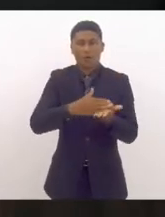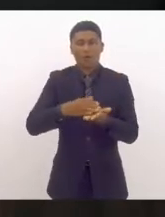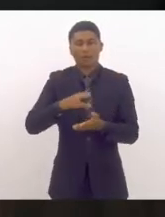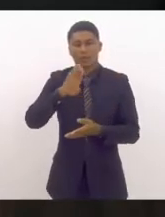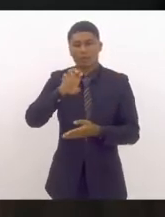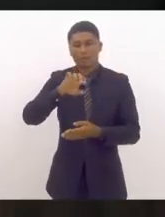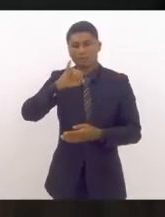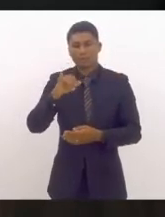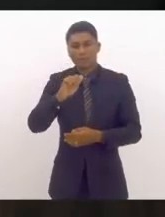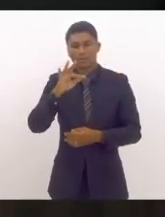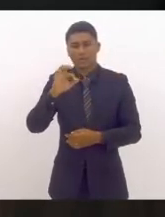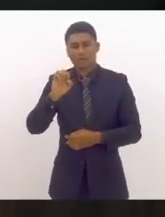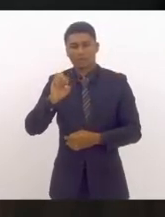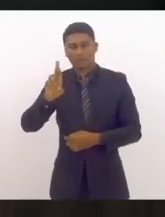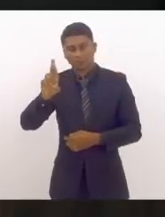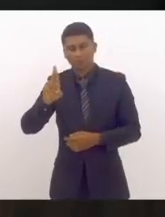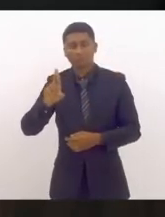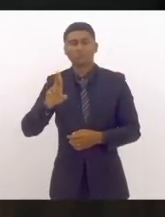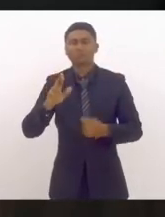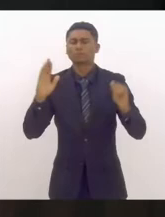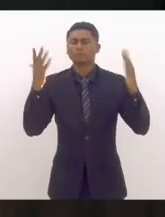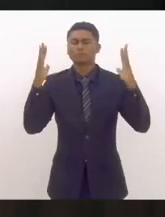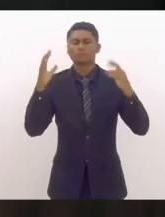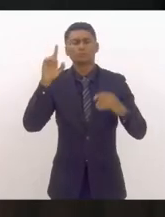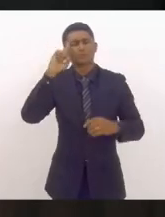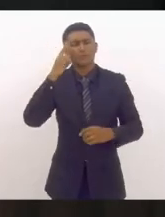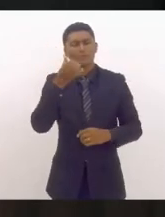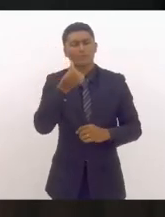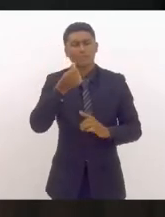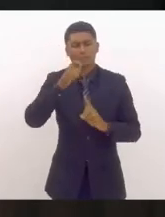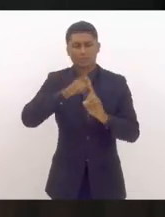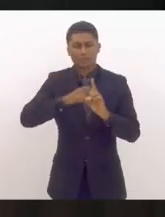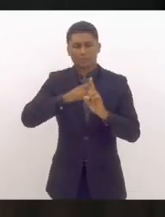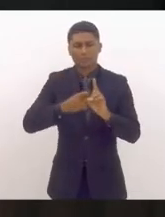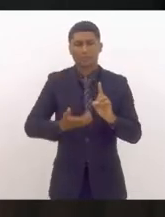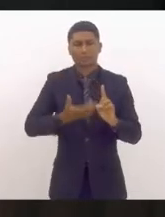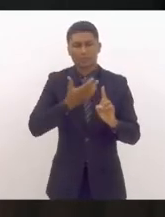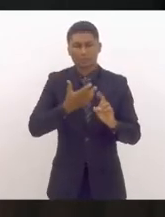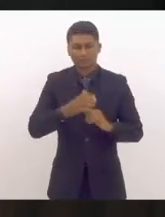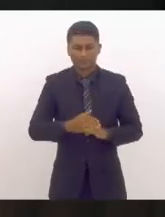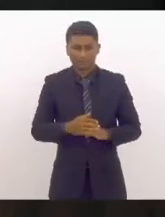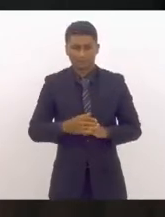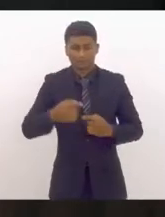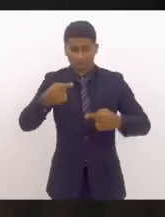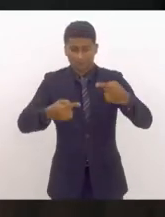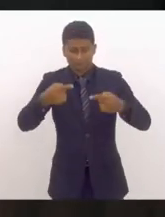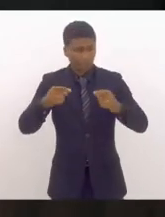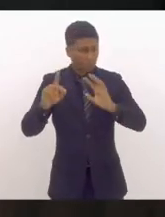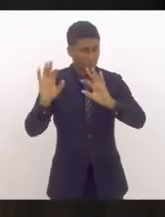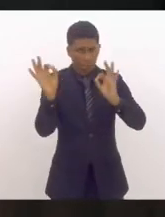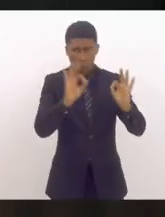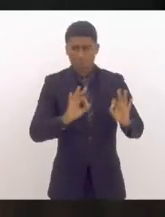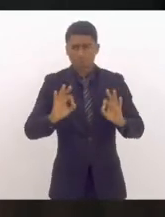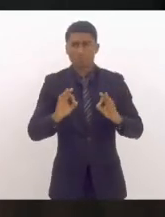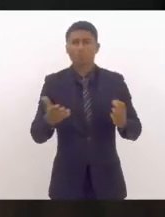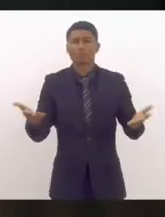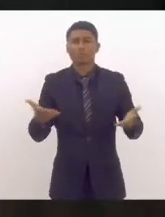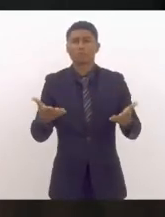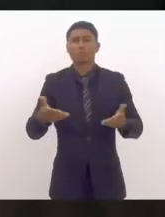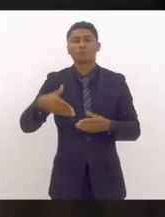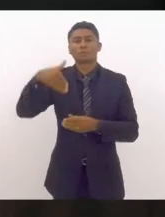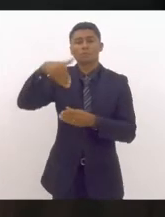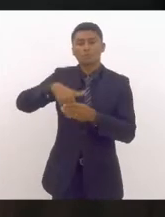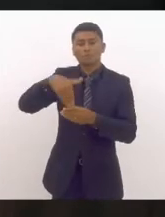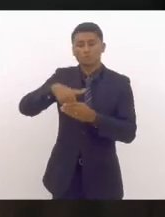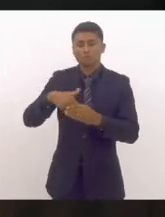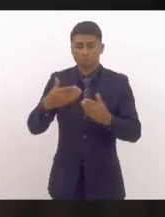comemorado anualmente no dia 26 de dezembro. Em discussão, não havendo que queira discutir, encerrada a discussão, em votação, a emenda de